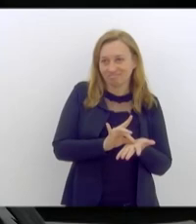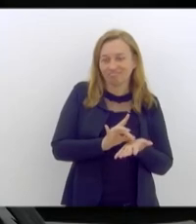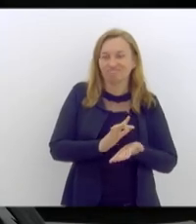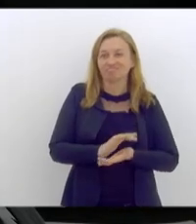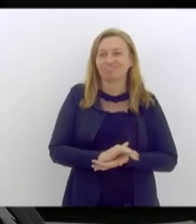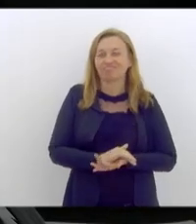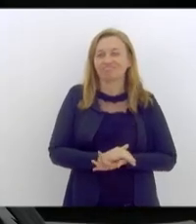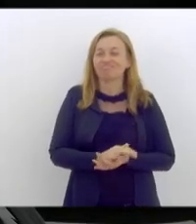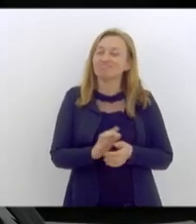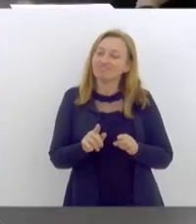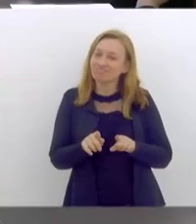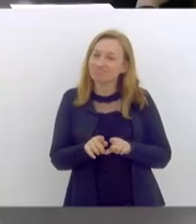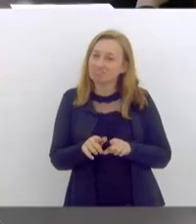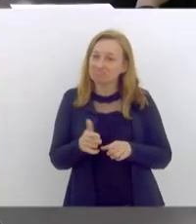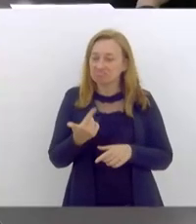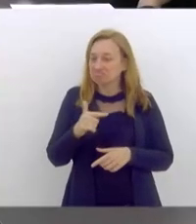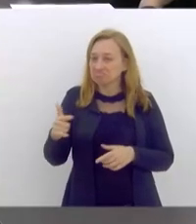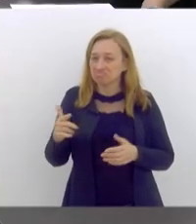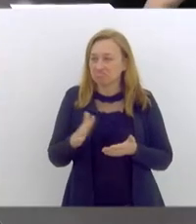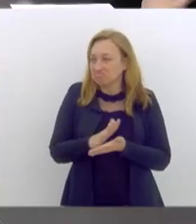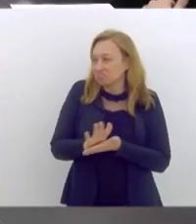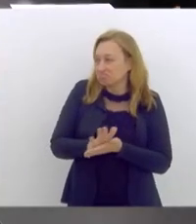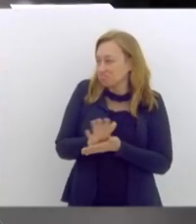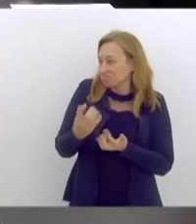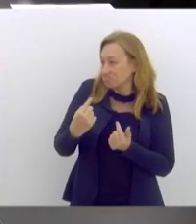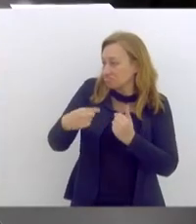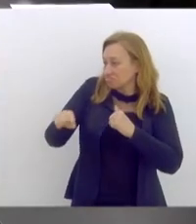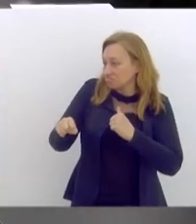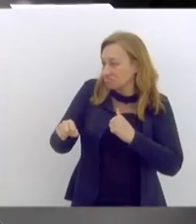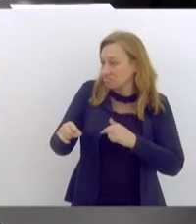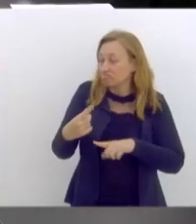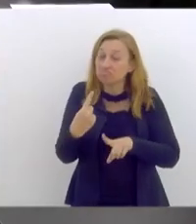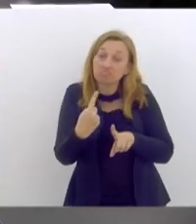Eu também não tenho nada contra porque